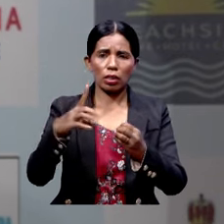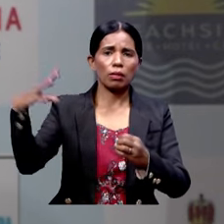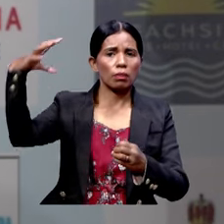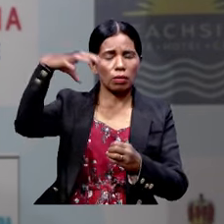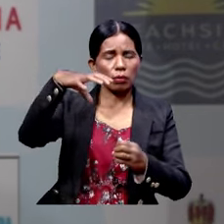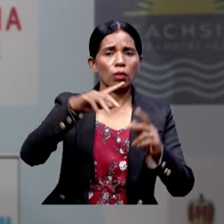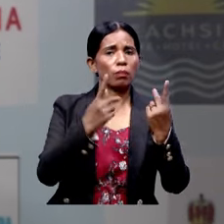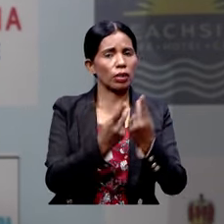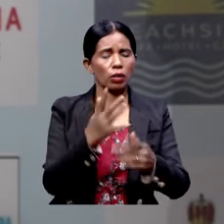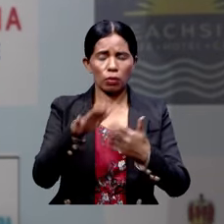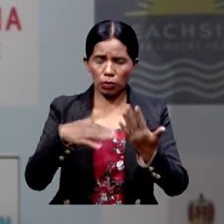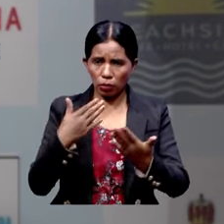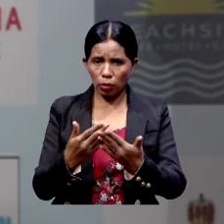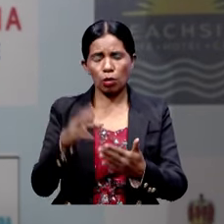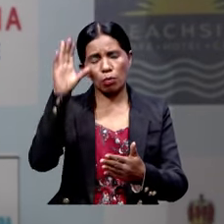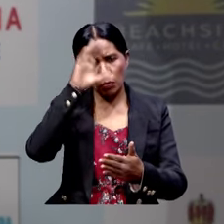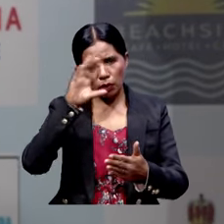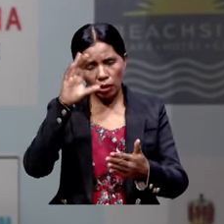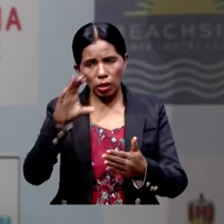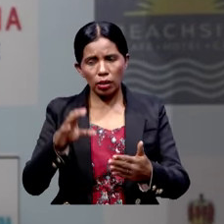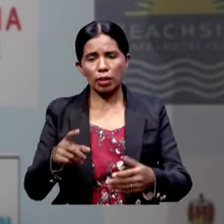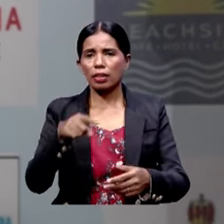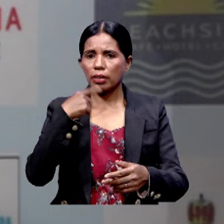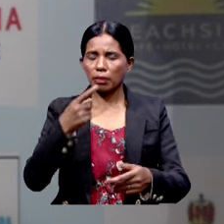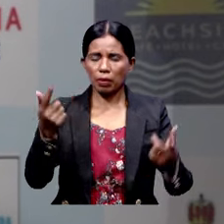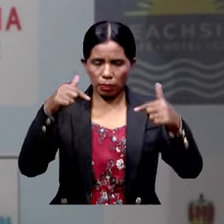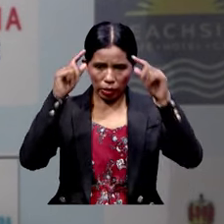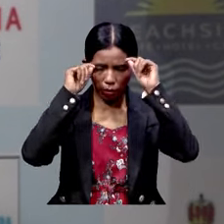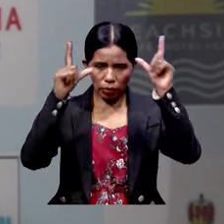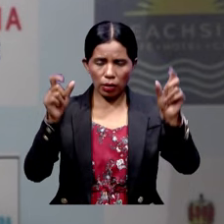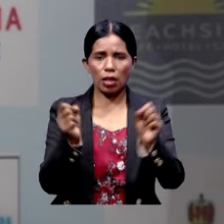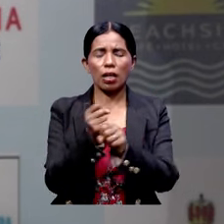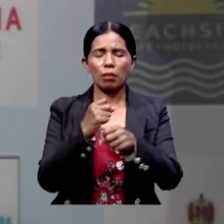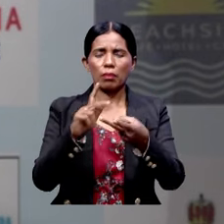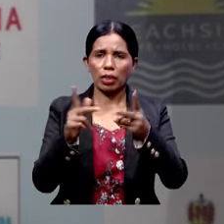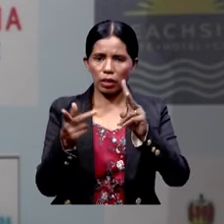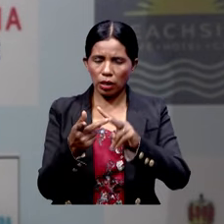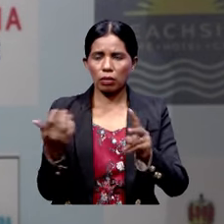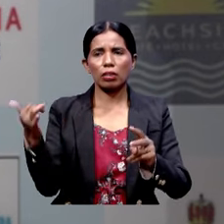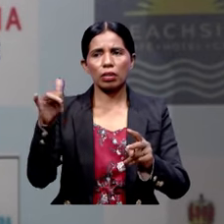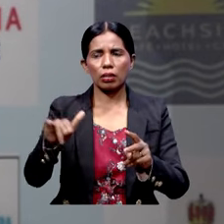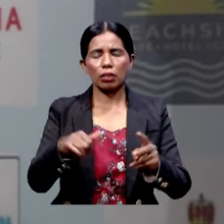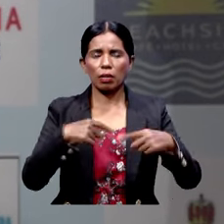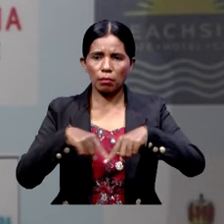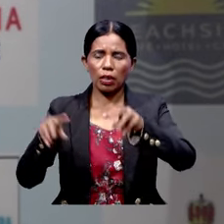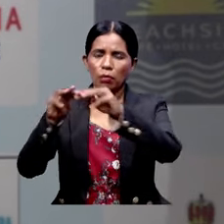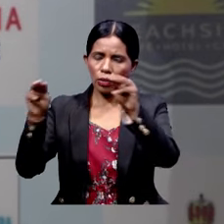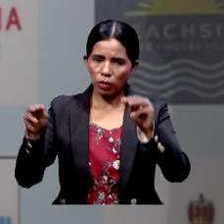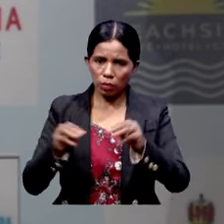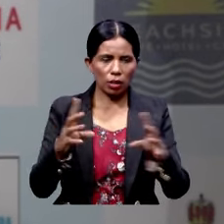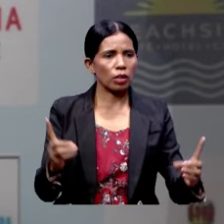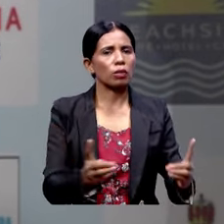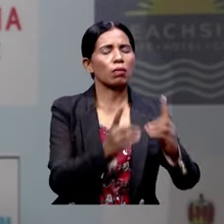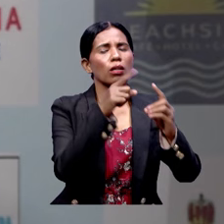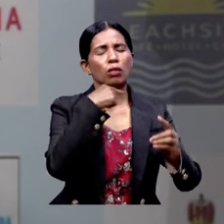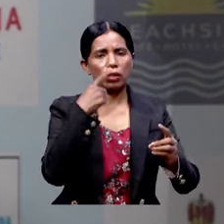busca de tatu canaliza. Se é mais Timor, busca parceiro Carik, e tabuca canaliza, vai ao município de Carik, Hasor Malose, e